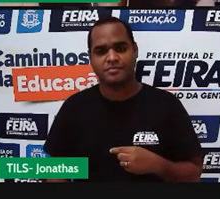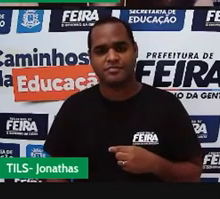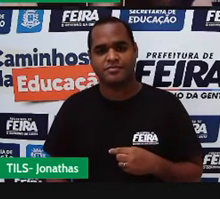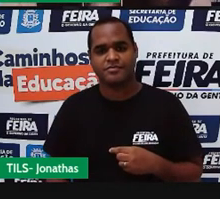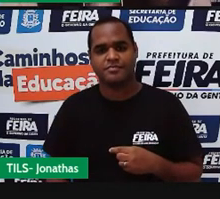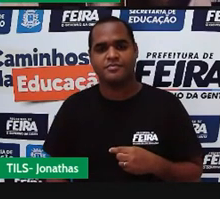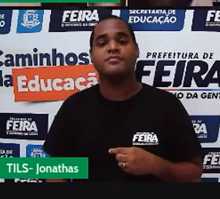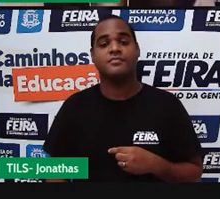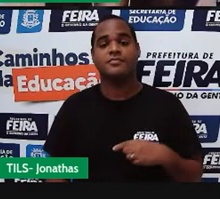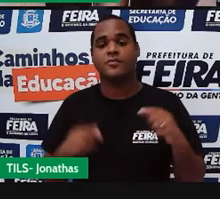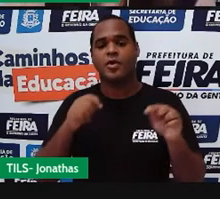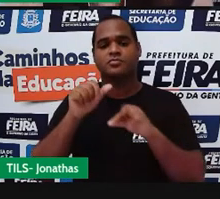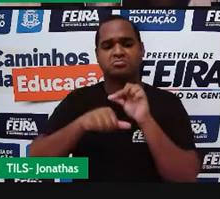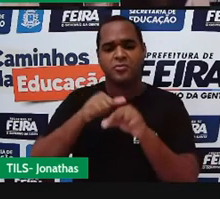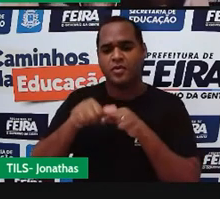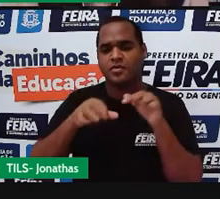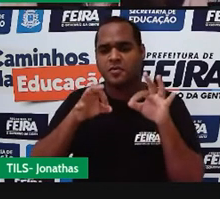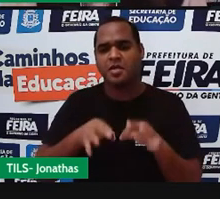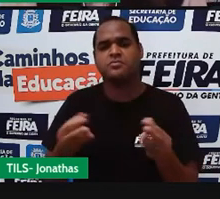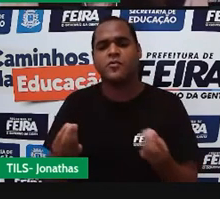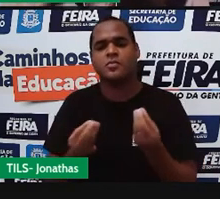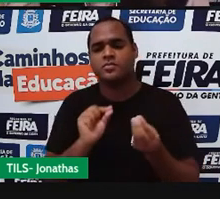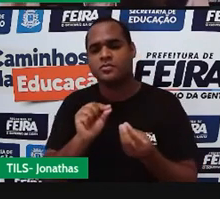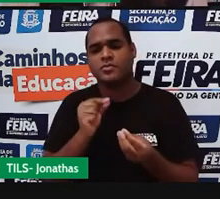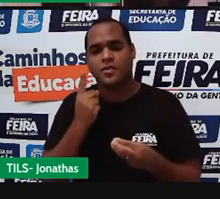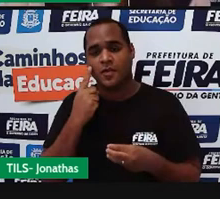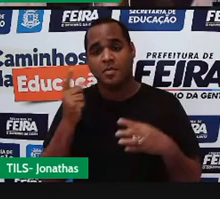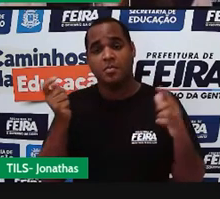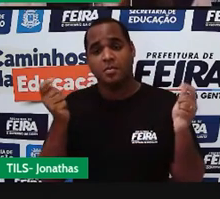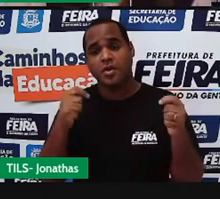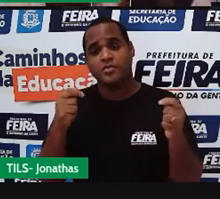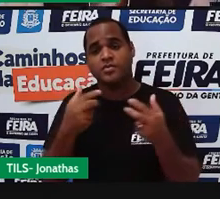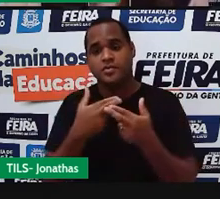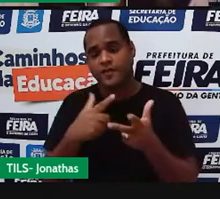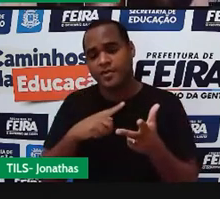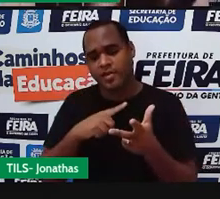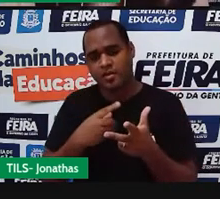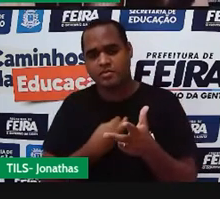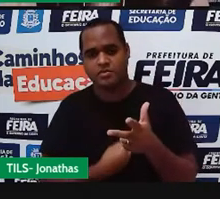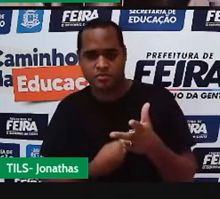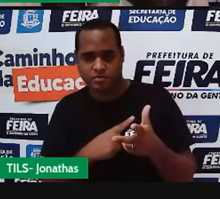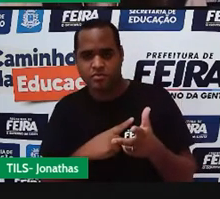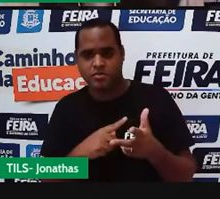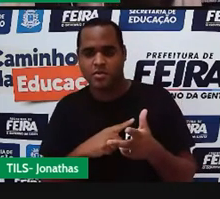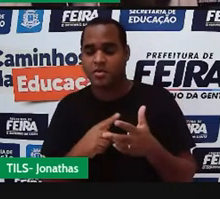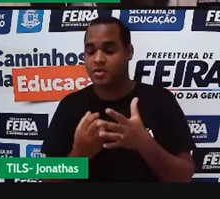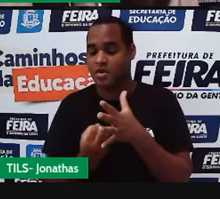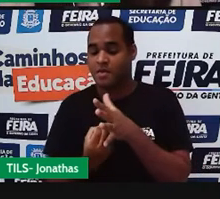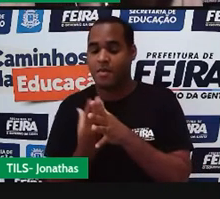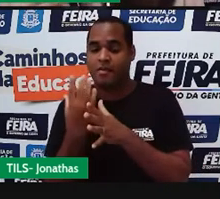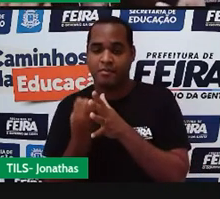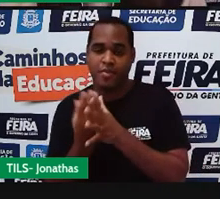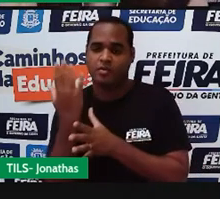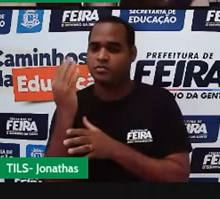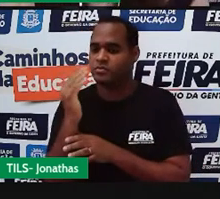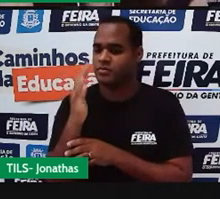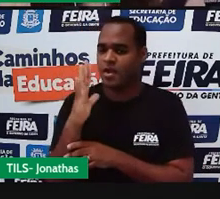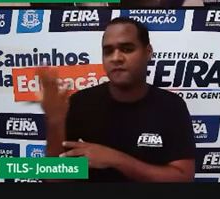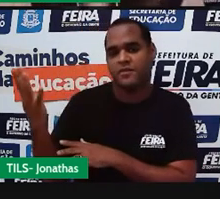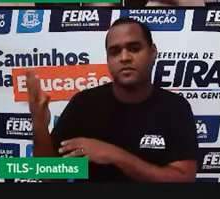para mudar esse cenário né A partir de agora então a gente pode incentivar a prática de reflorestamento como vocês viram no vídeo anterior